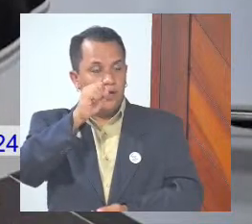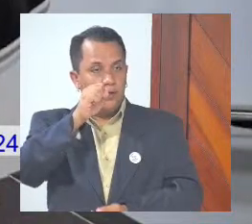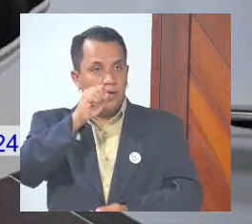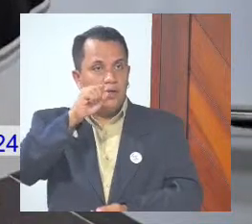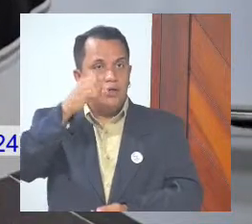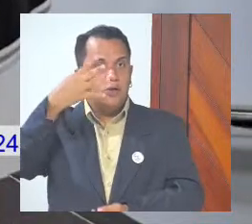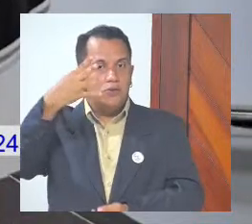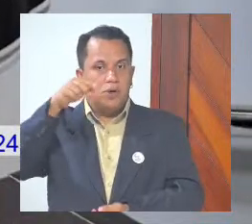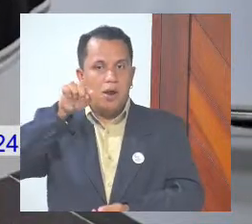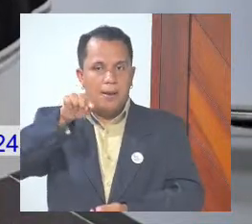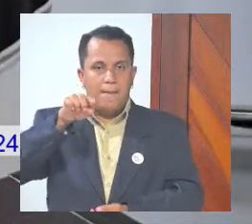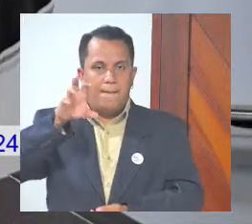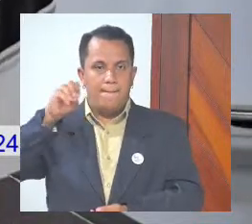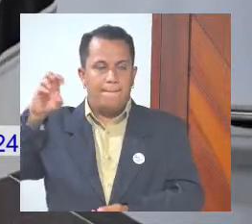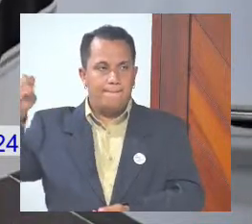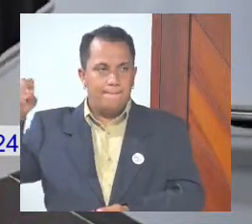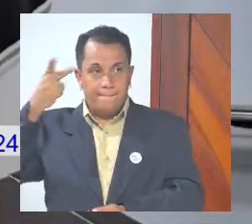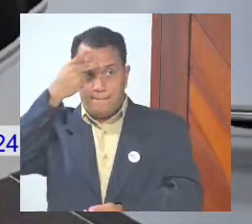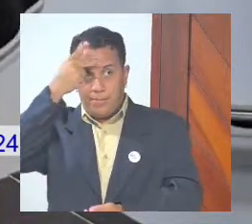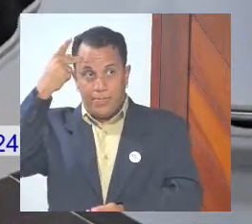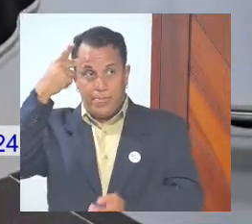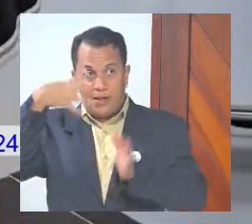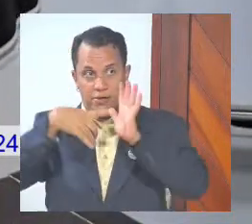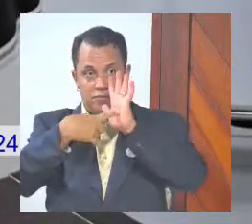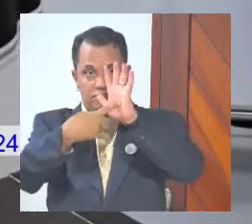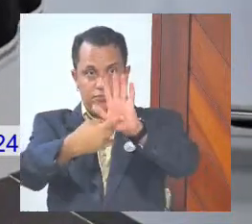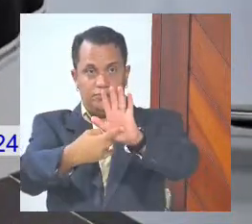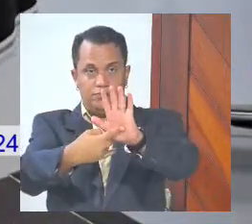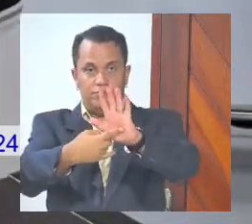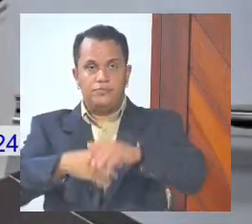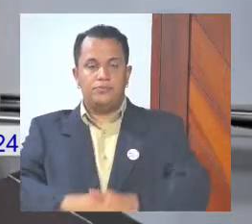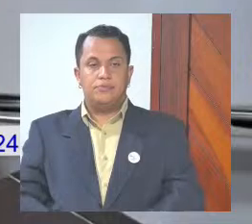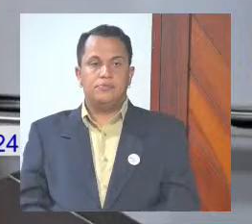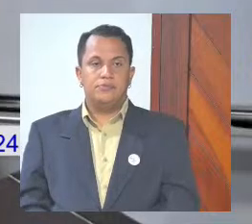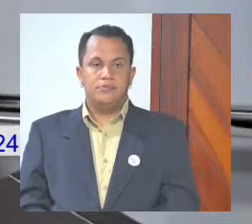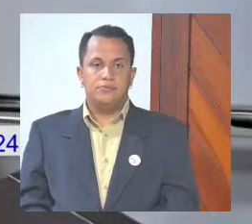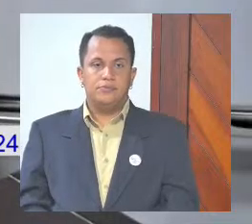mil habitantes que vós representais.